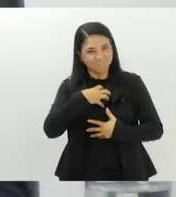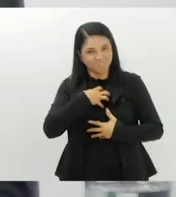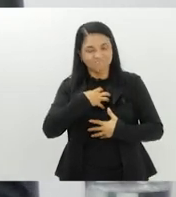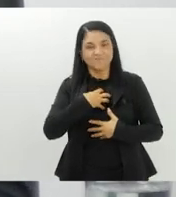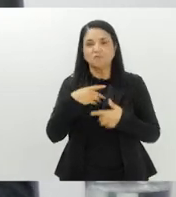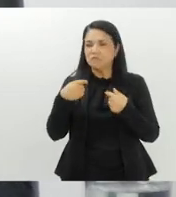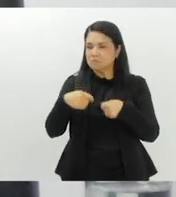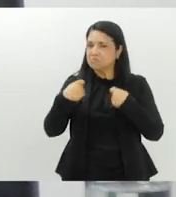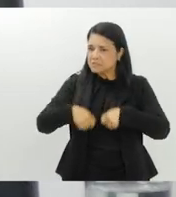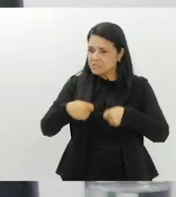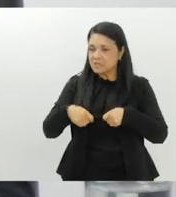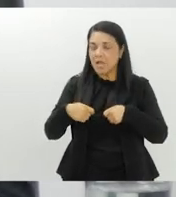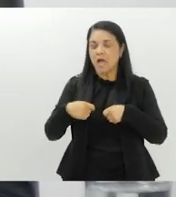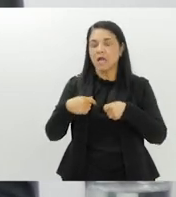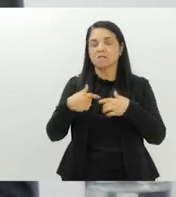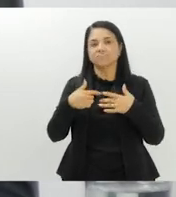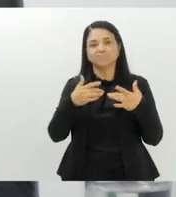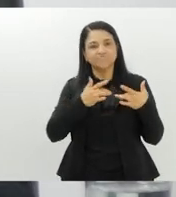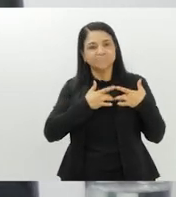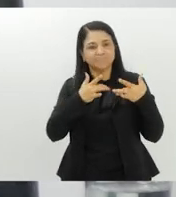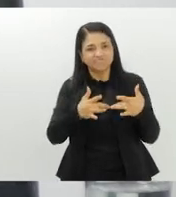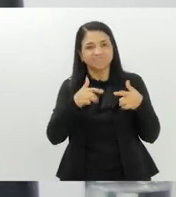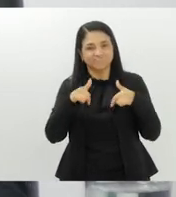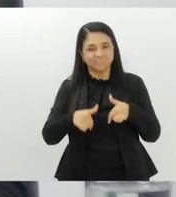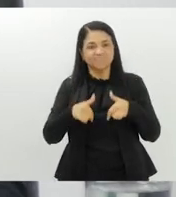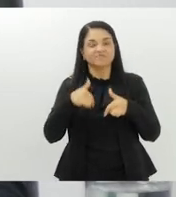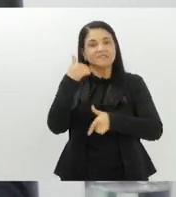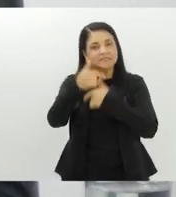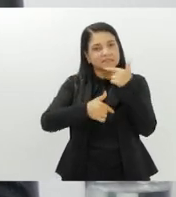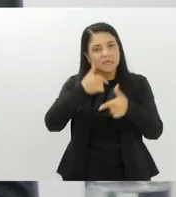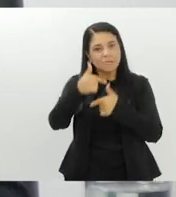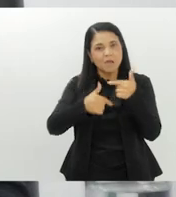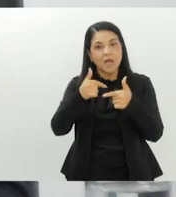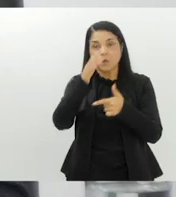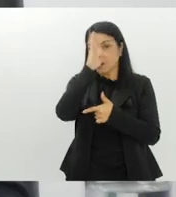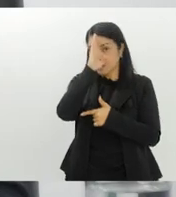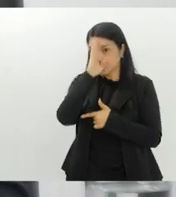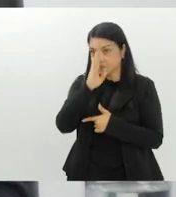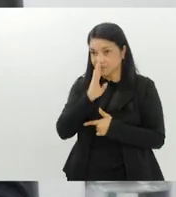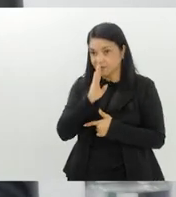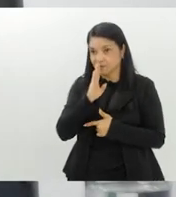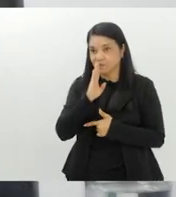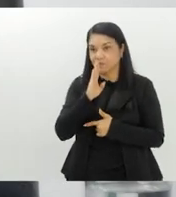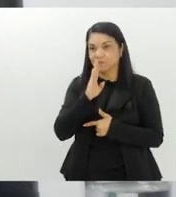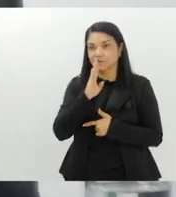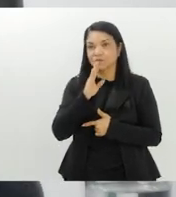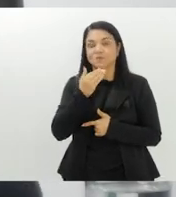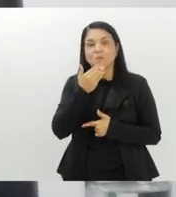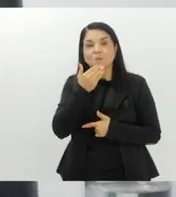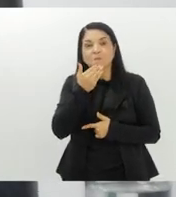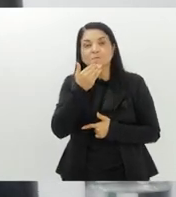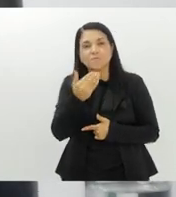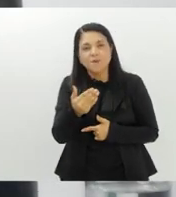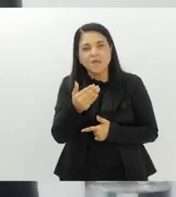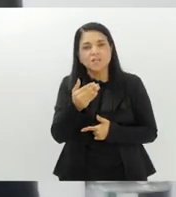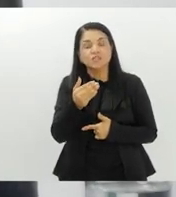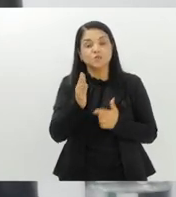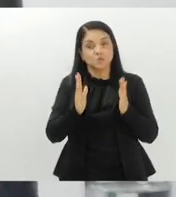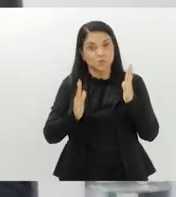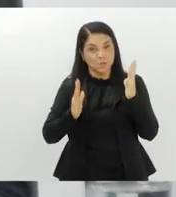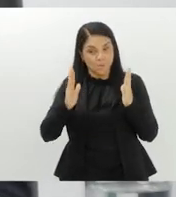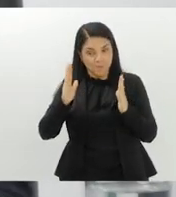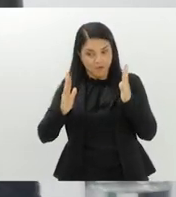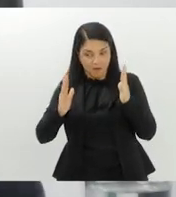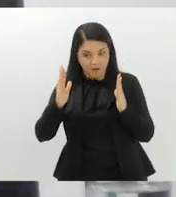vocês precisarem, a gente está sempre. A gente faz esse trabalho, ele é gratuito, né, então a gente pede só um prazo,